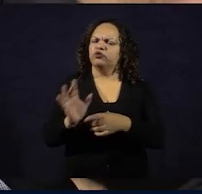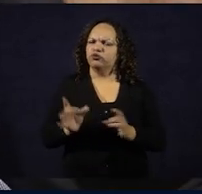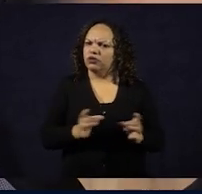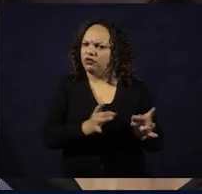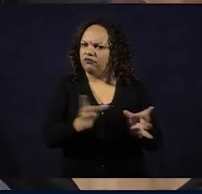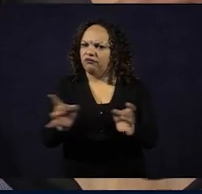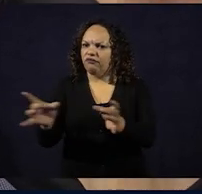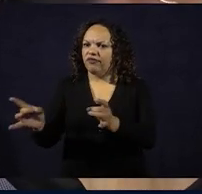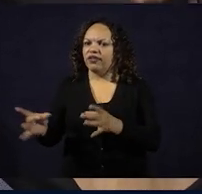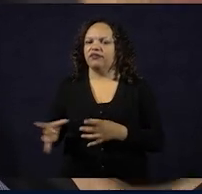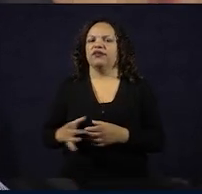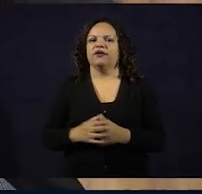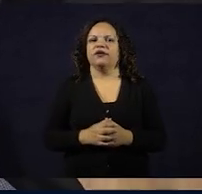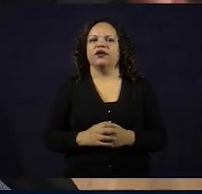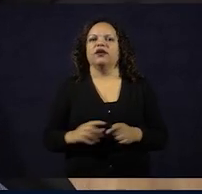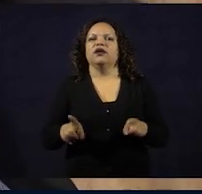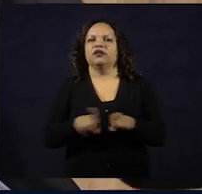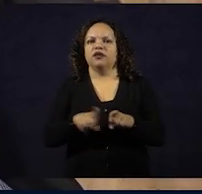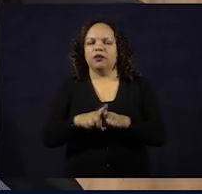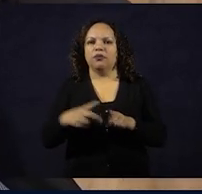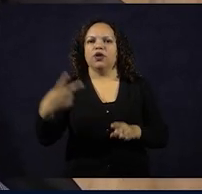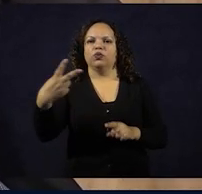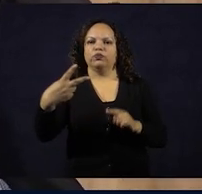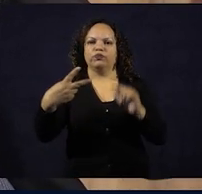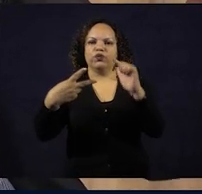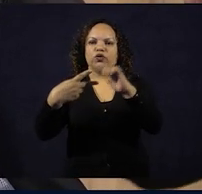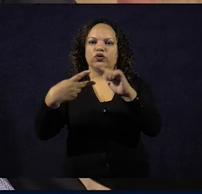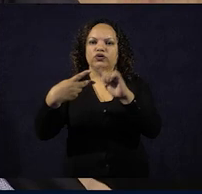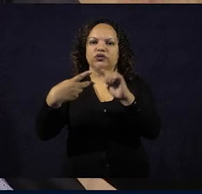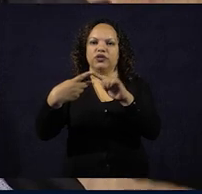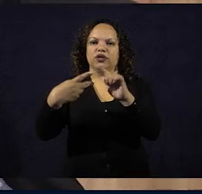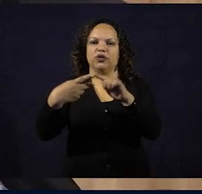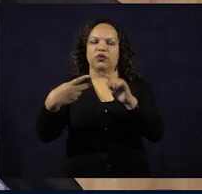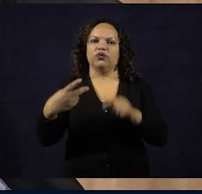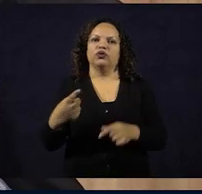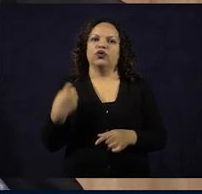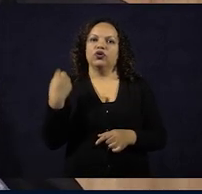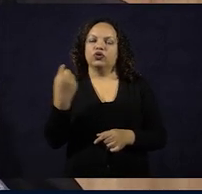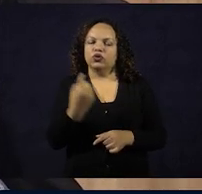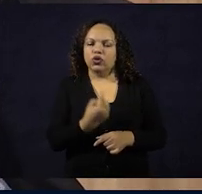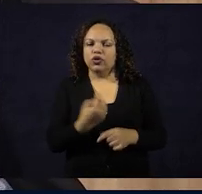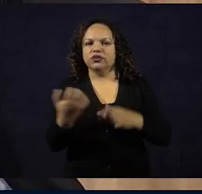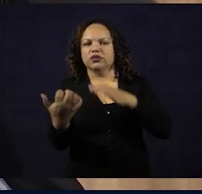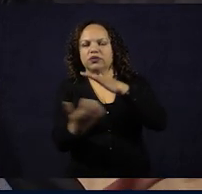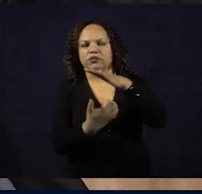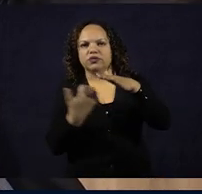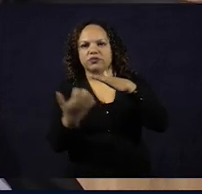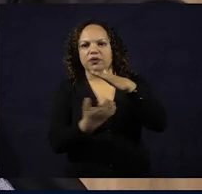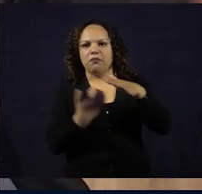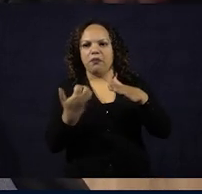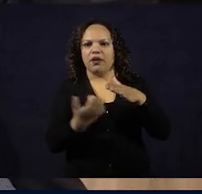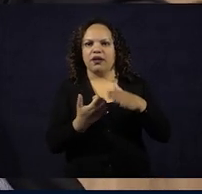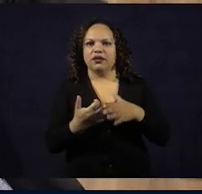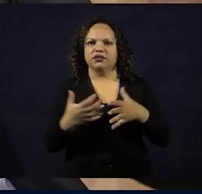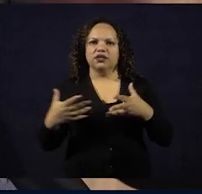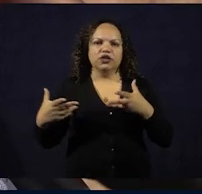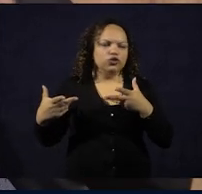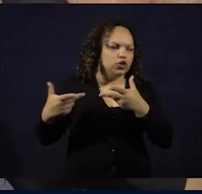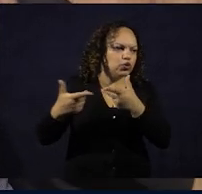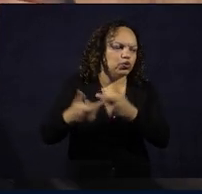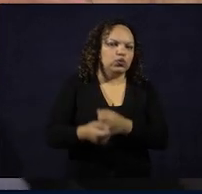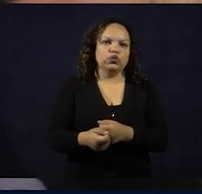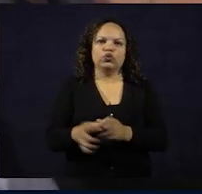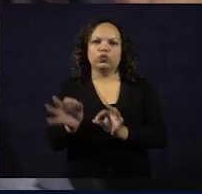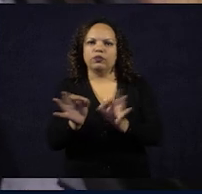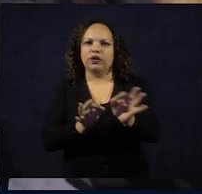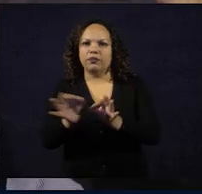né E aí com humildade também assim a gente era uma empresa que apesar da gente ter toda governança